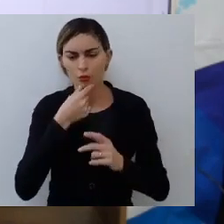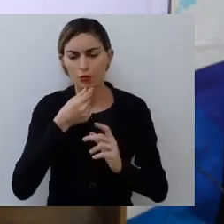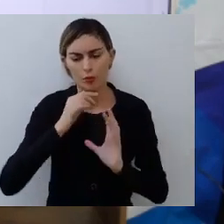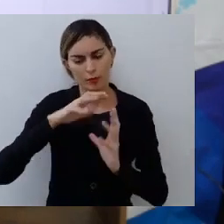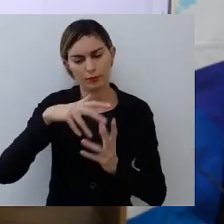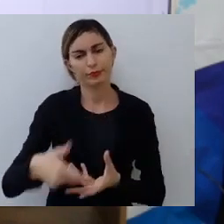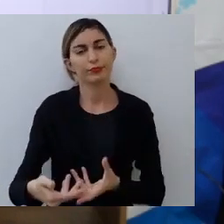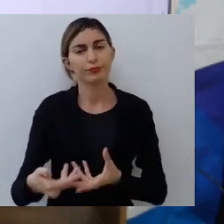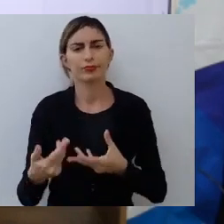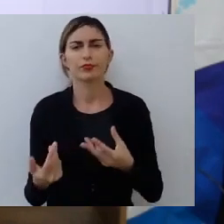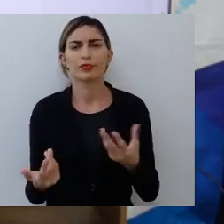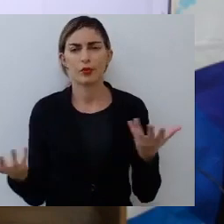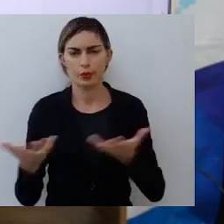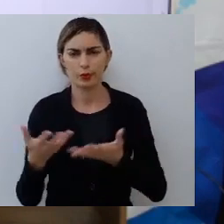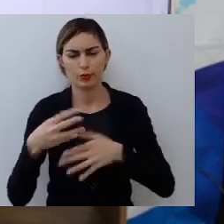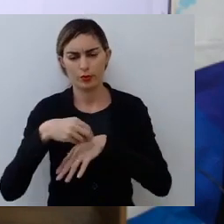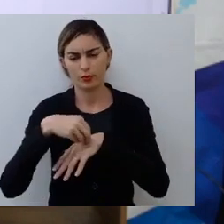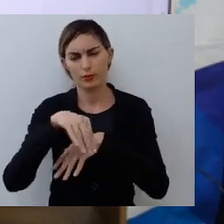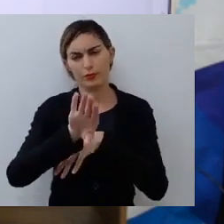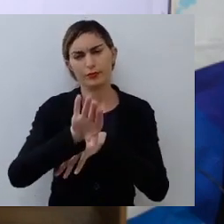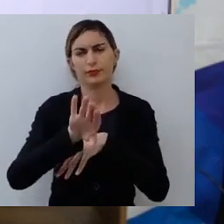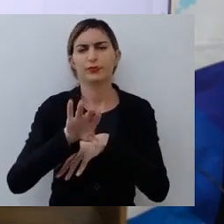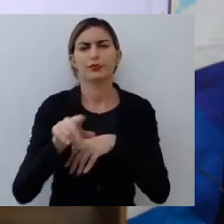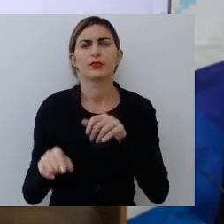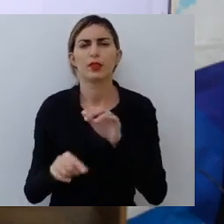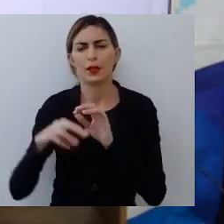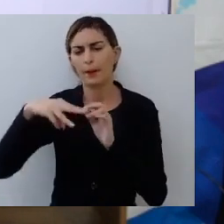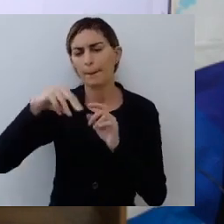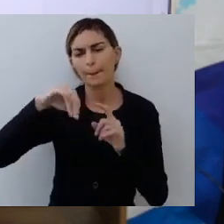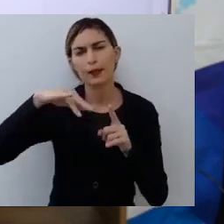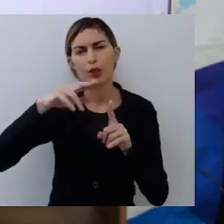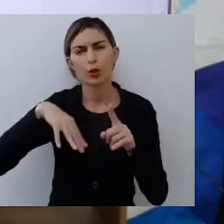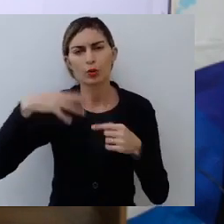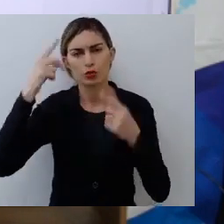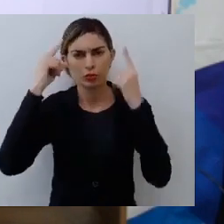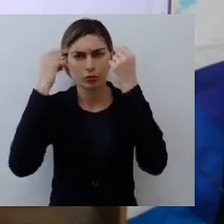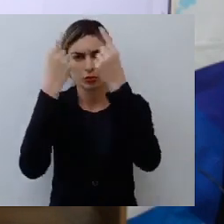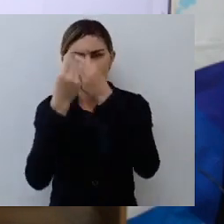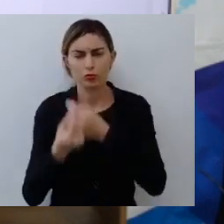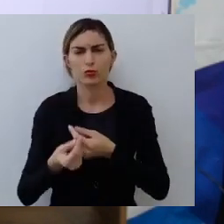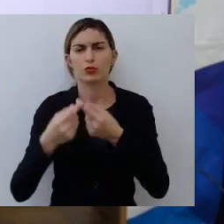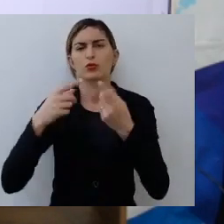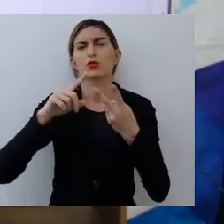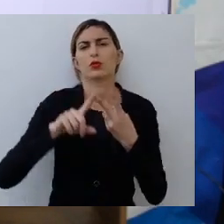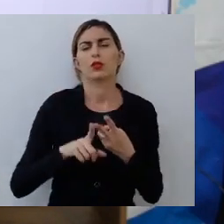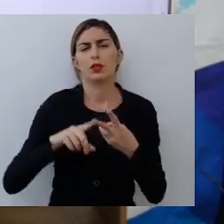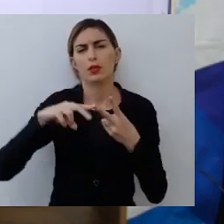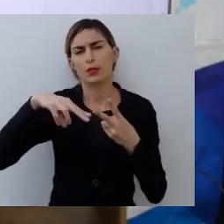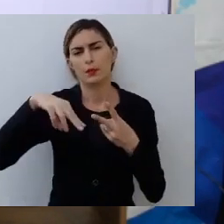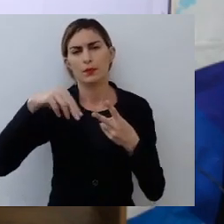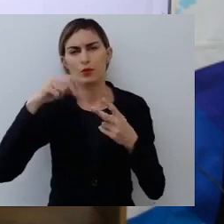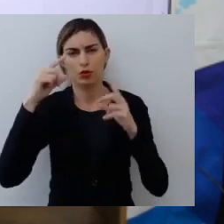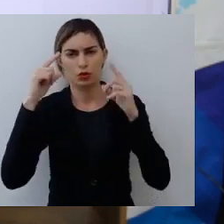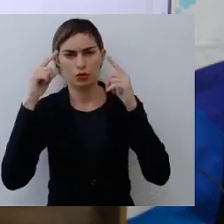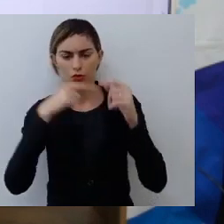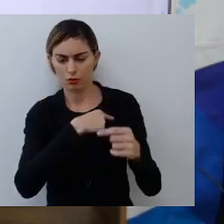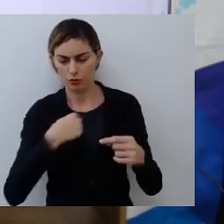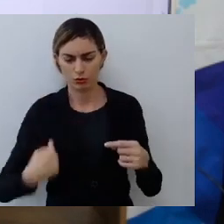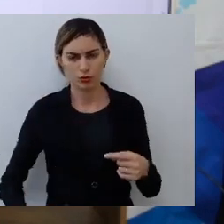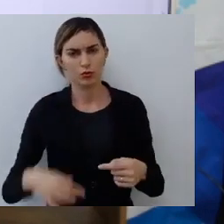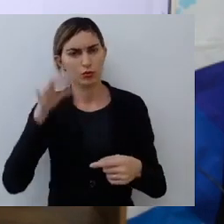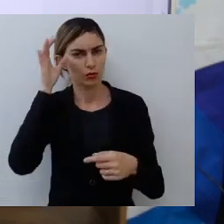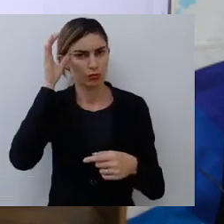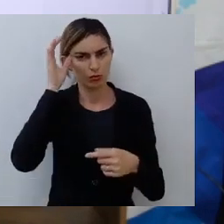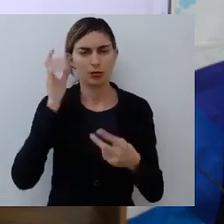planeta. Tá? Eu hoje trouxe para vocês a questão da mitologia grega, a questão da mitologia chinesa. Mas